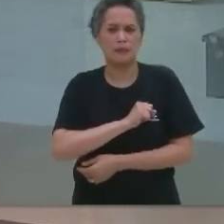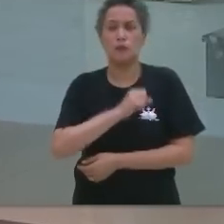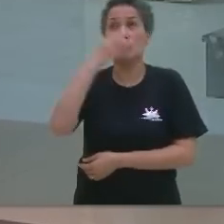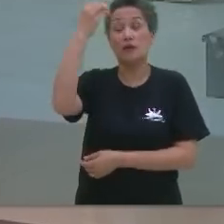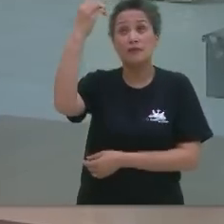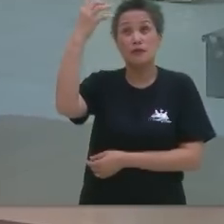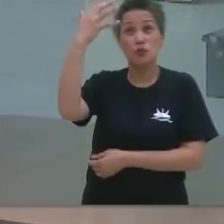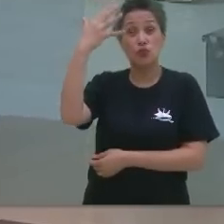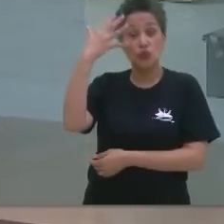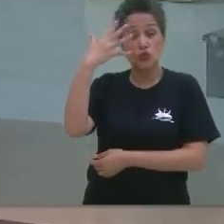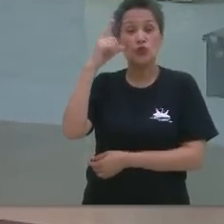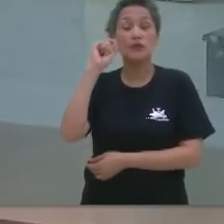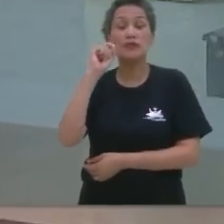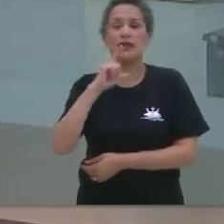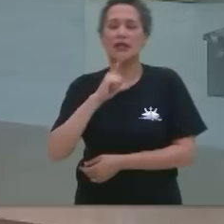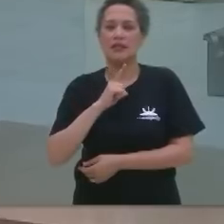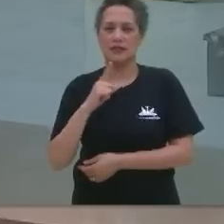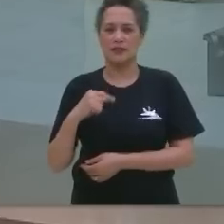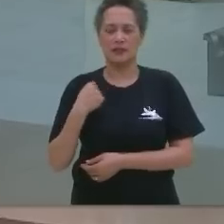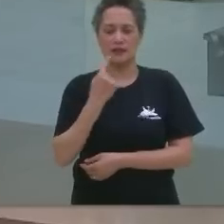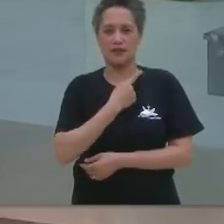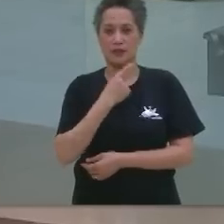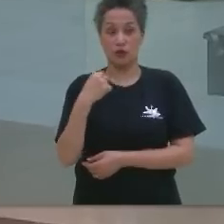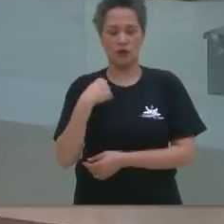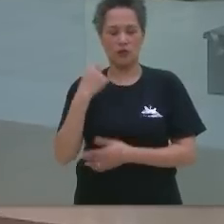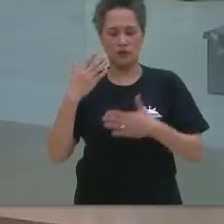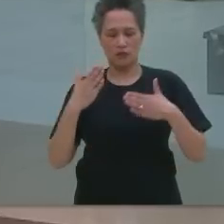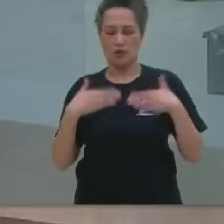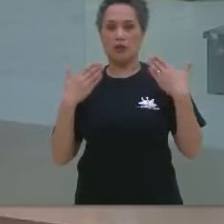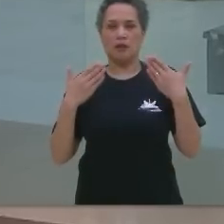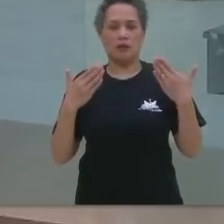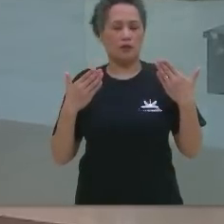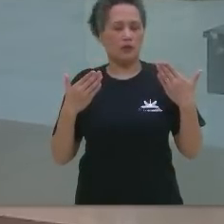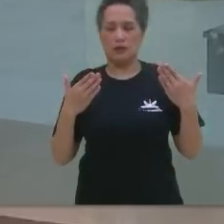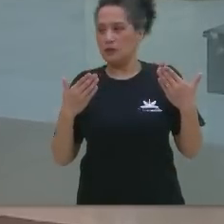emana, seremos pegos de surpresa.